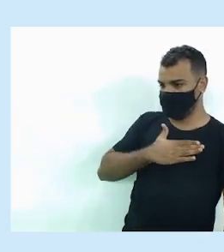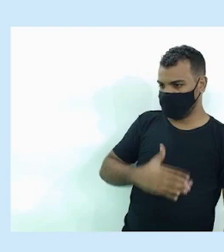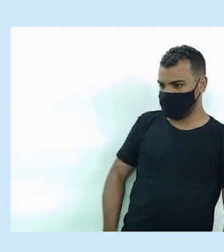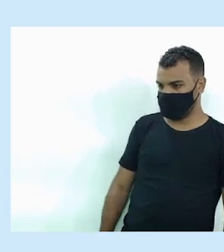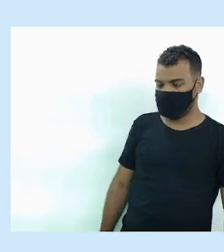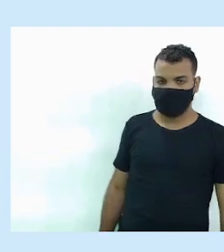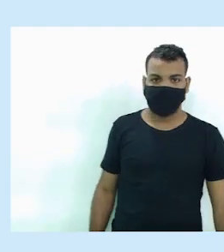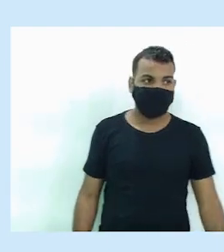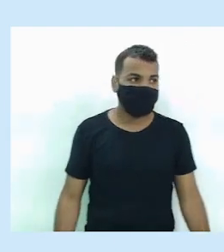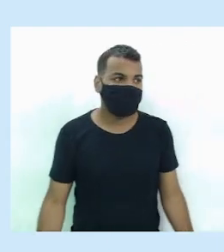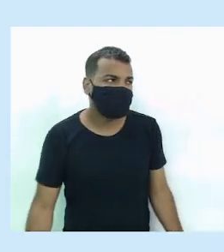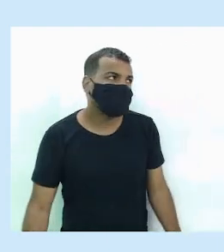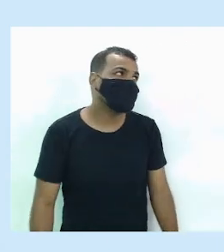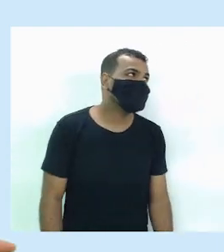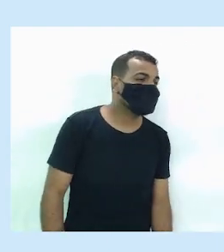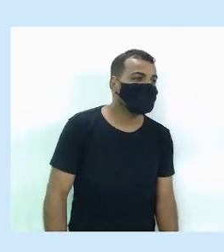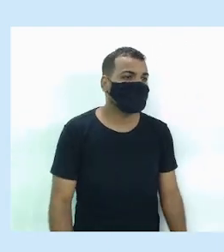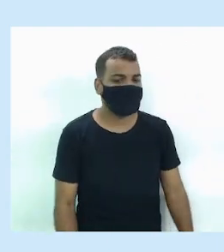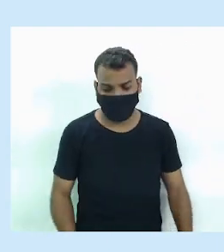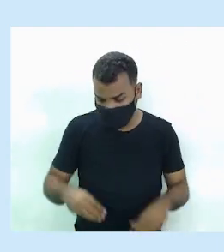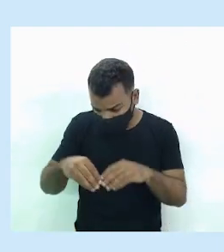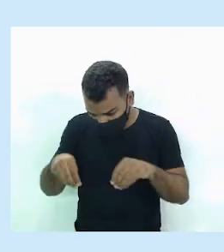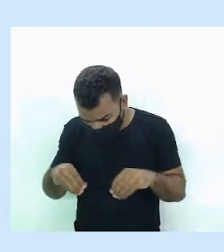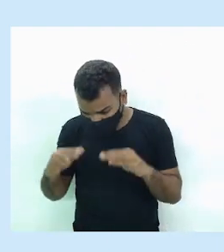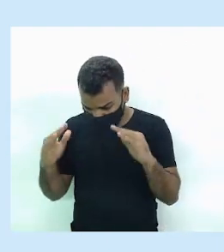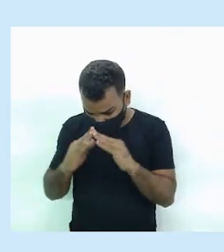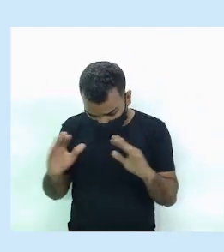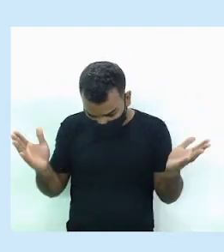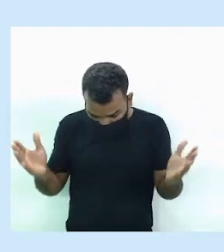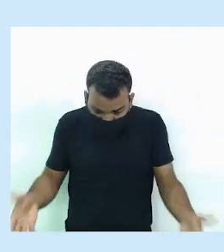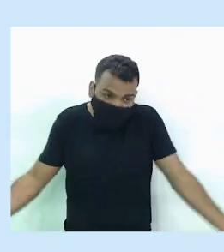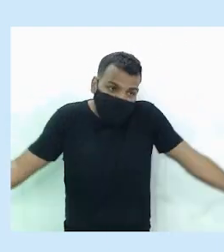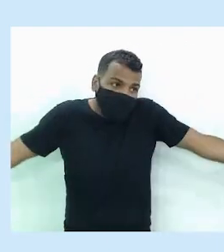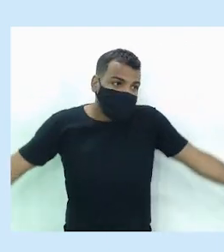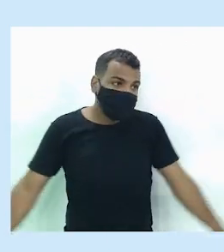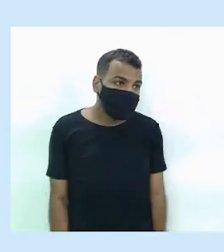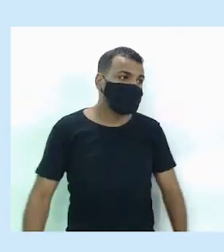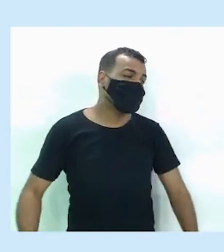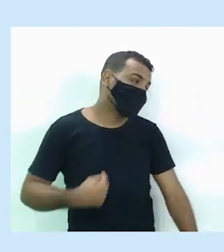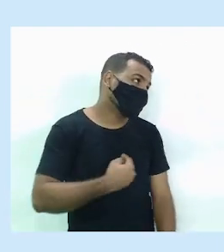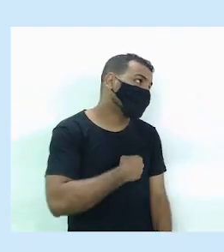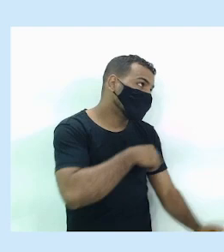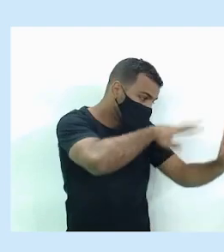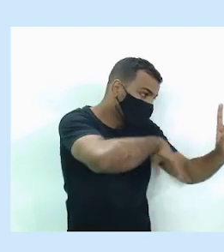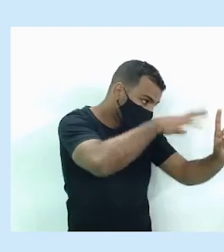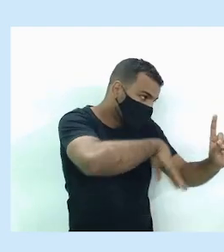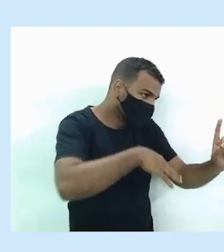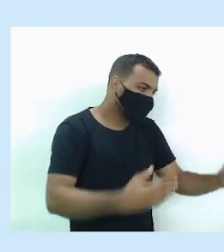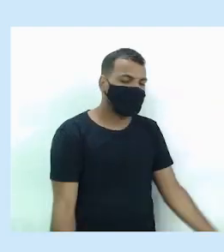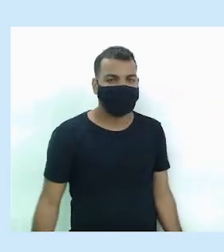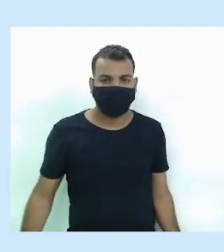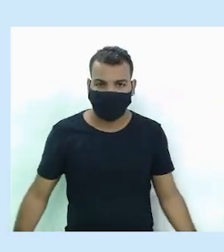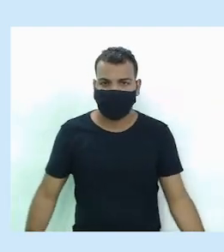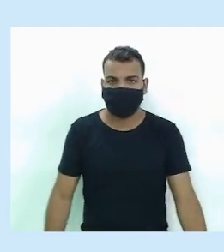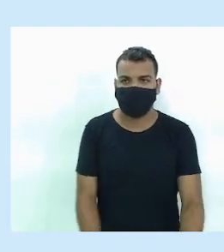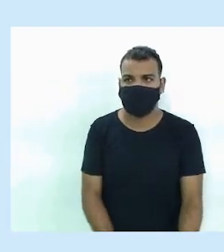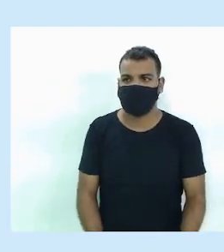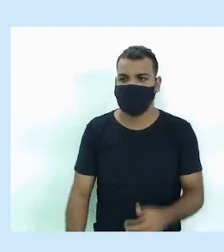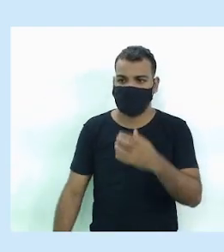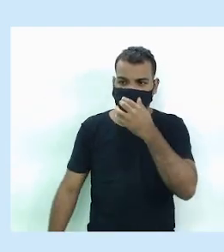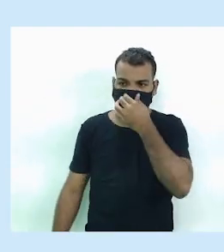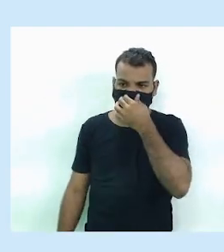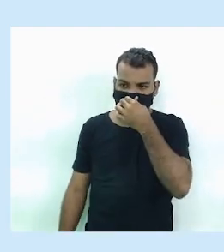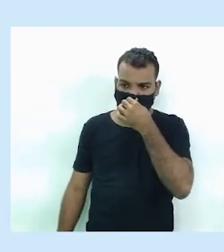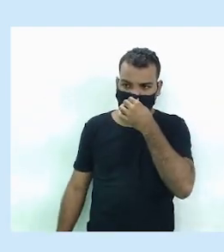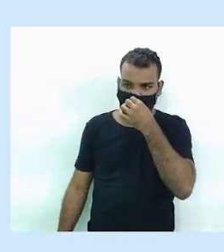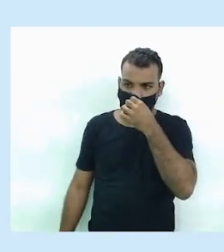Você né? Não tem terra, não tem casa, não tem nada, você ia se ver o cara mesmo, porque era o que restava de opção. Fazer